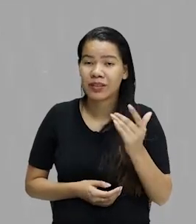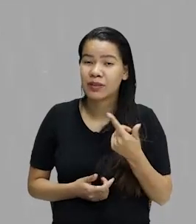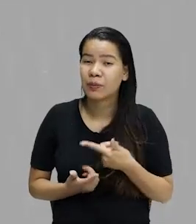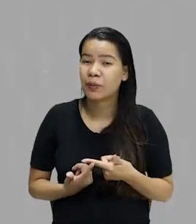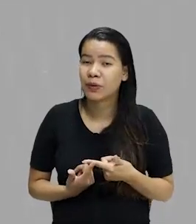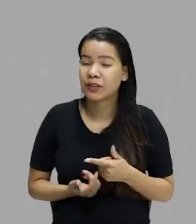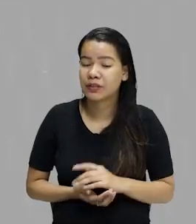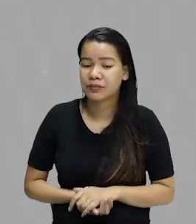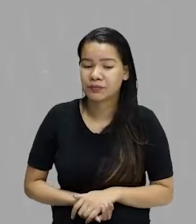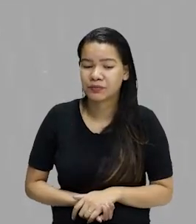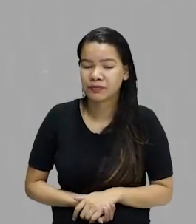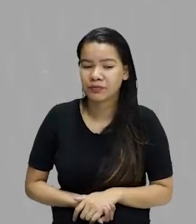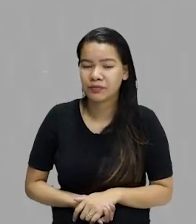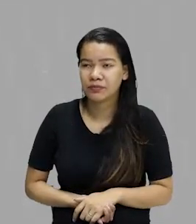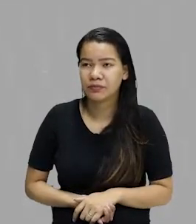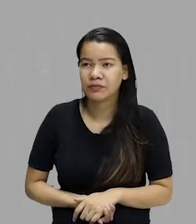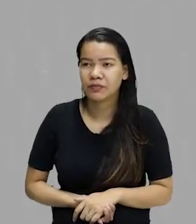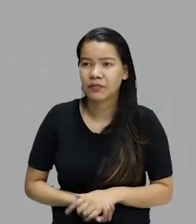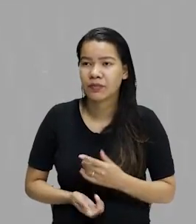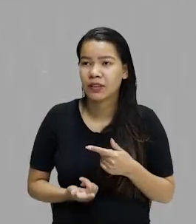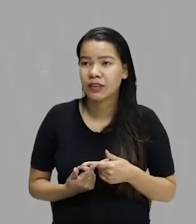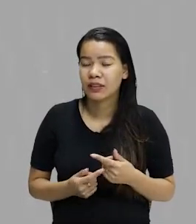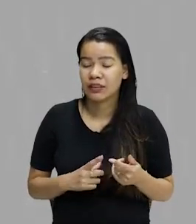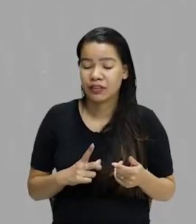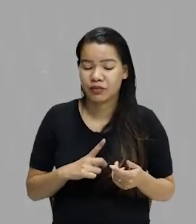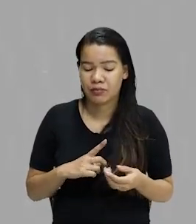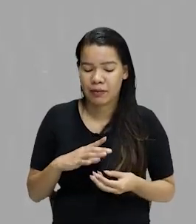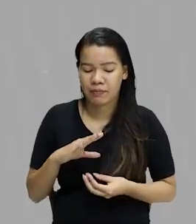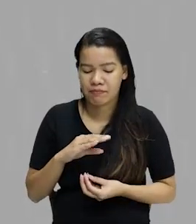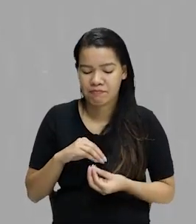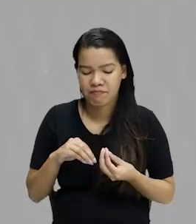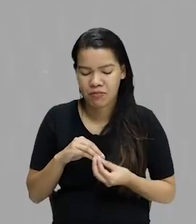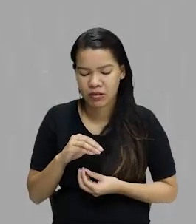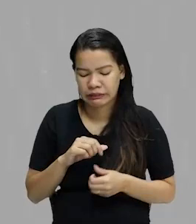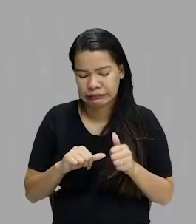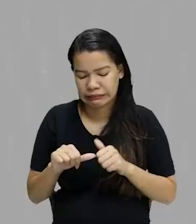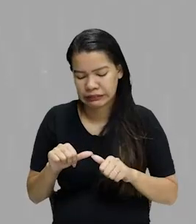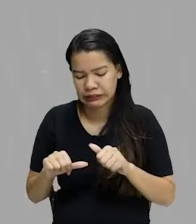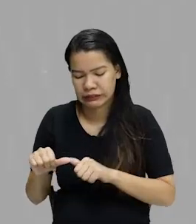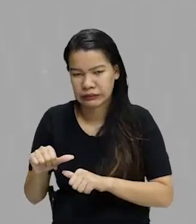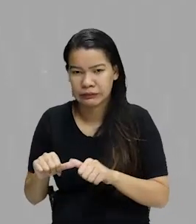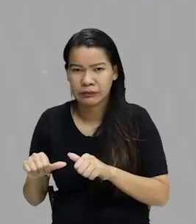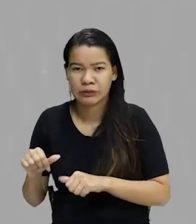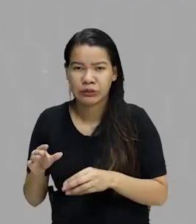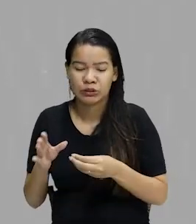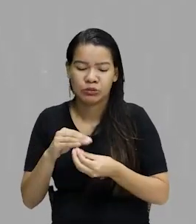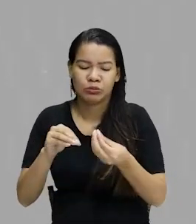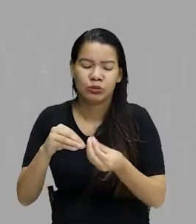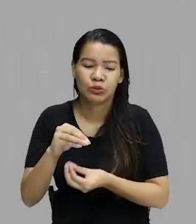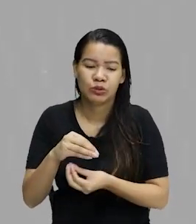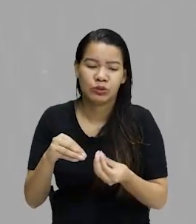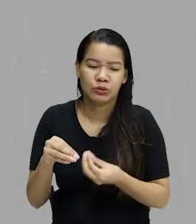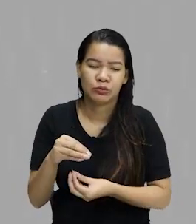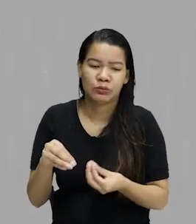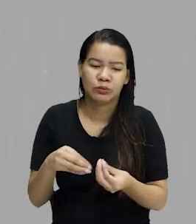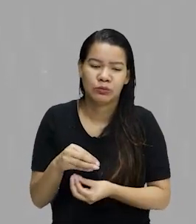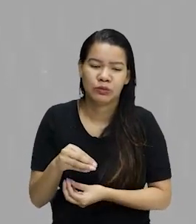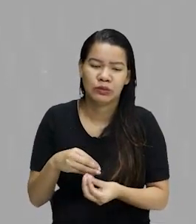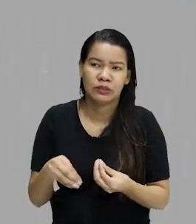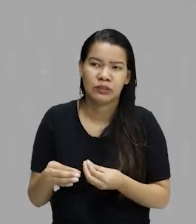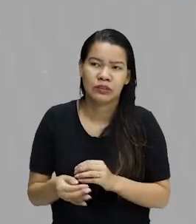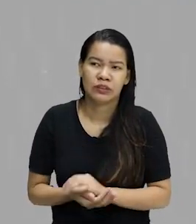quê? Porque houve o quê? Uma manipulação indevida, ó, produtos de limpeza indevidamente guardados